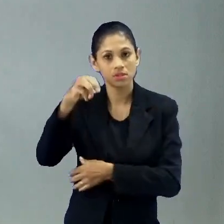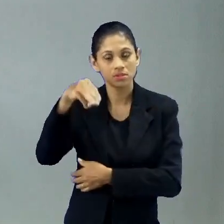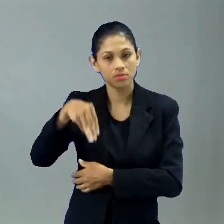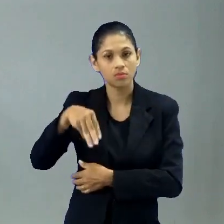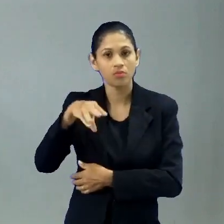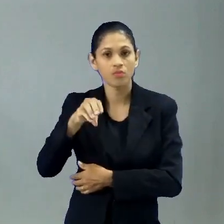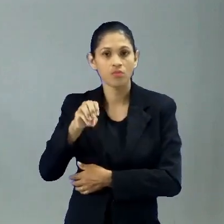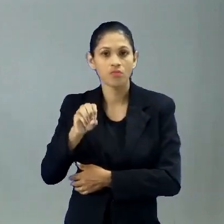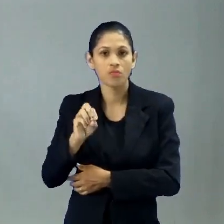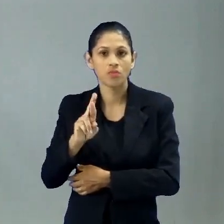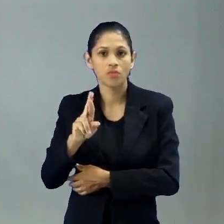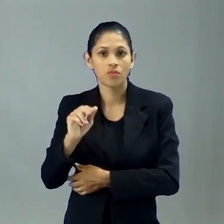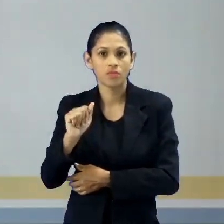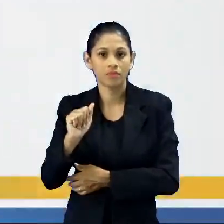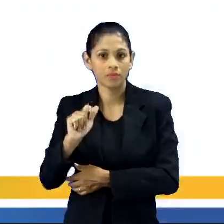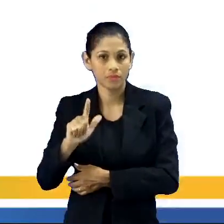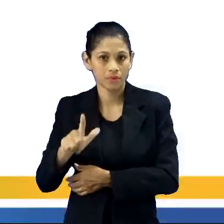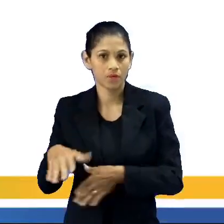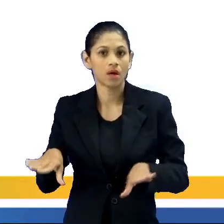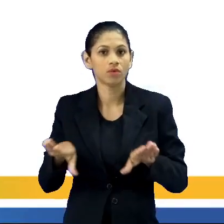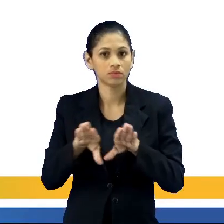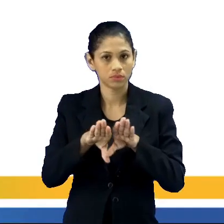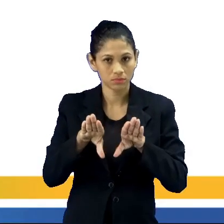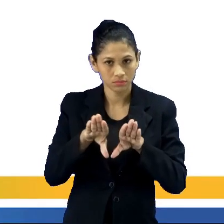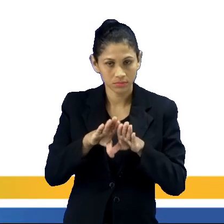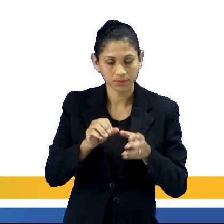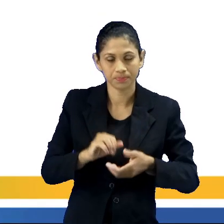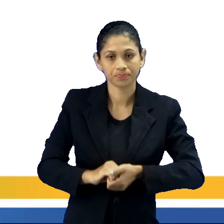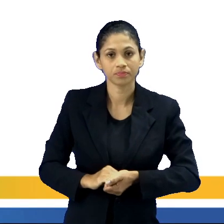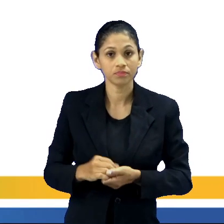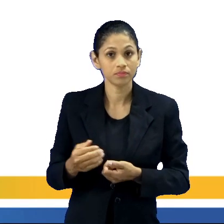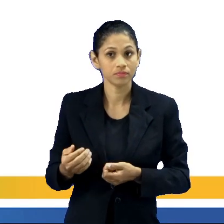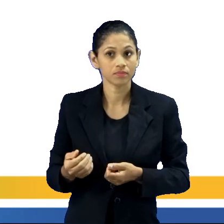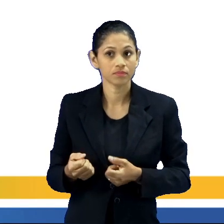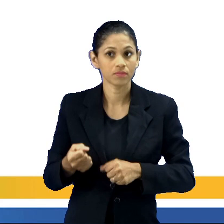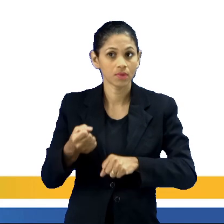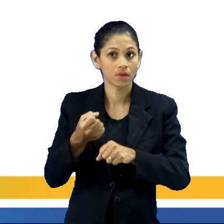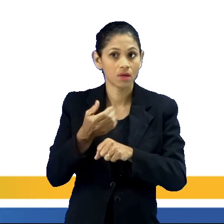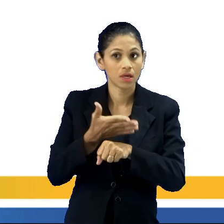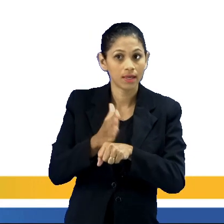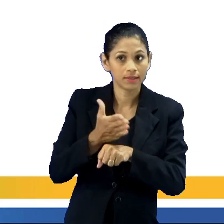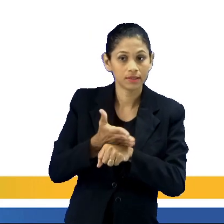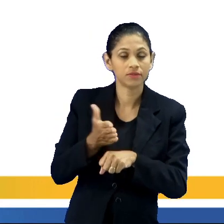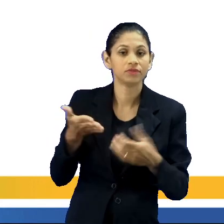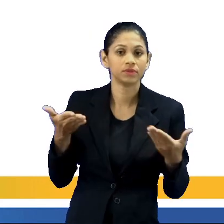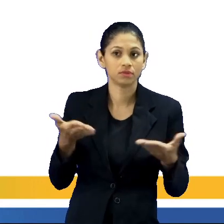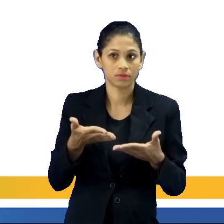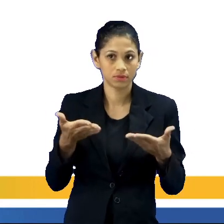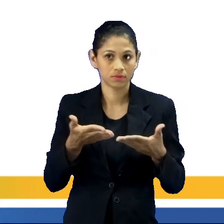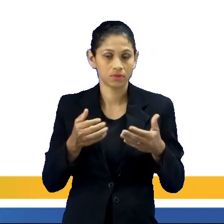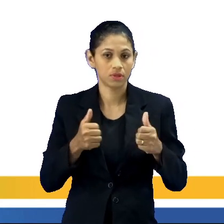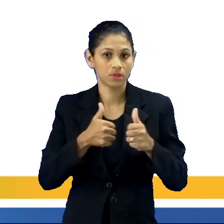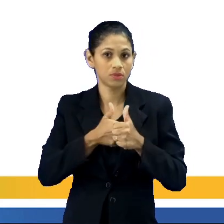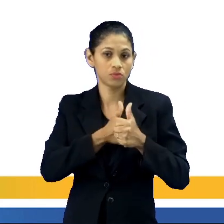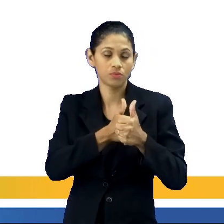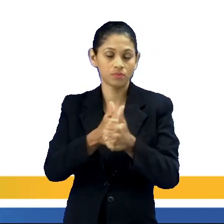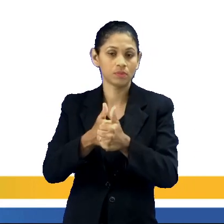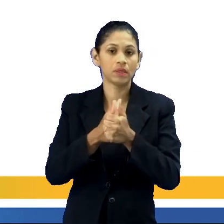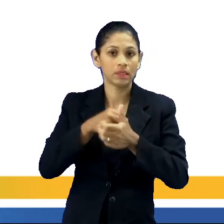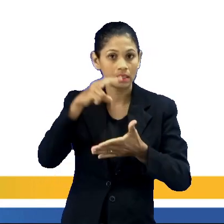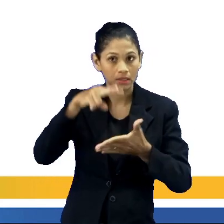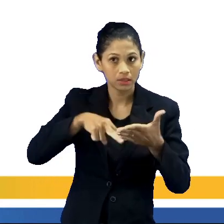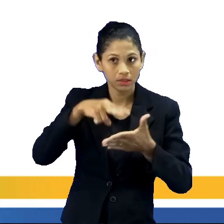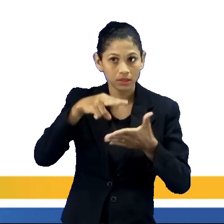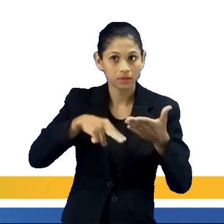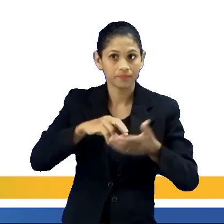nessa explicação, vamos ao exercitando da nossa videoaula. Acompanhem com bastante atenção a leitura. Nós temos